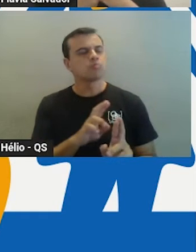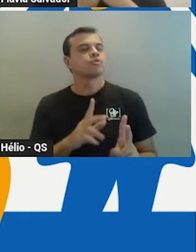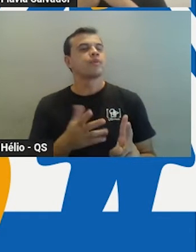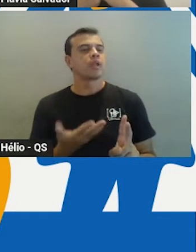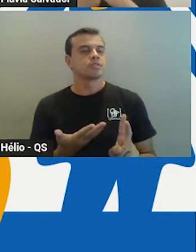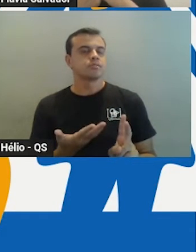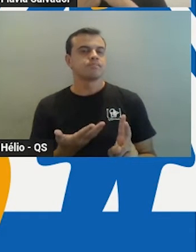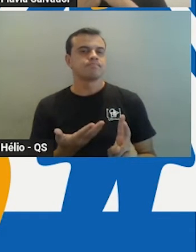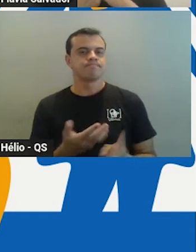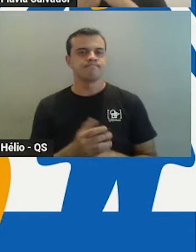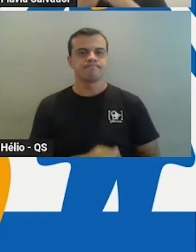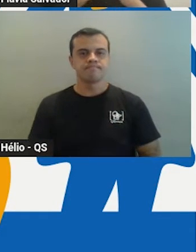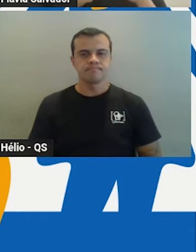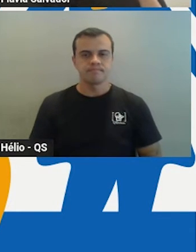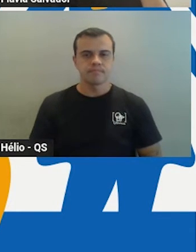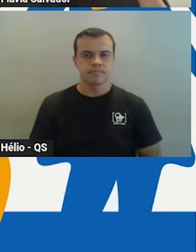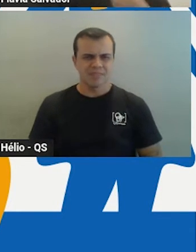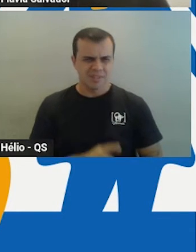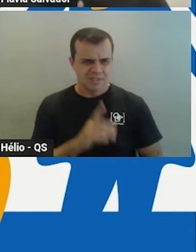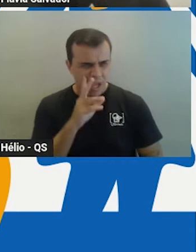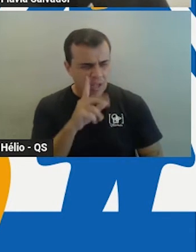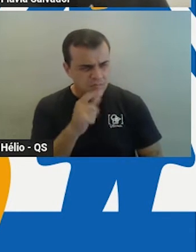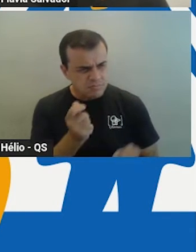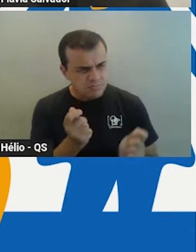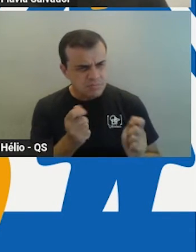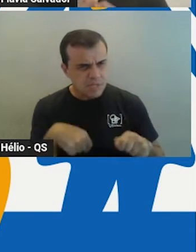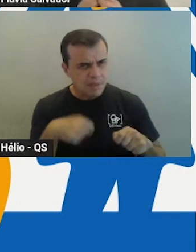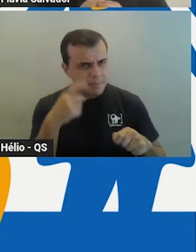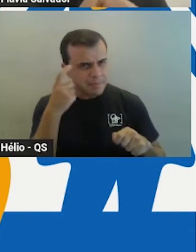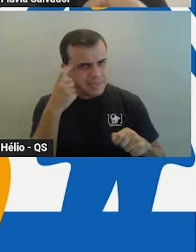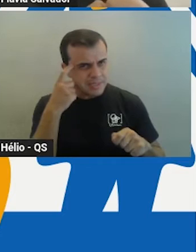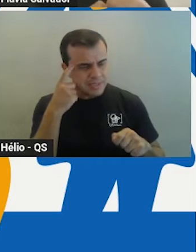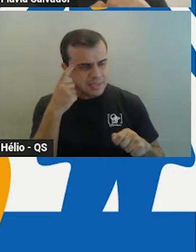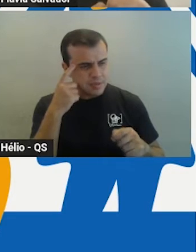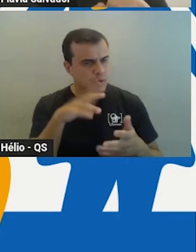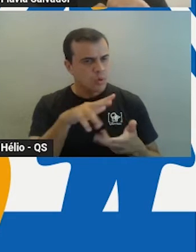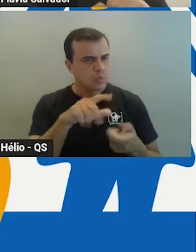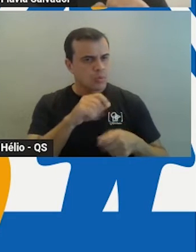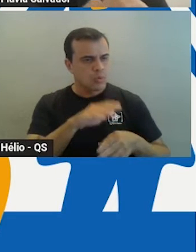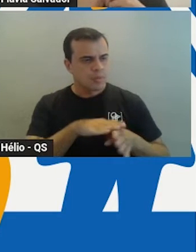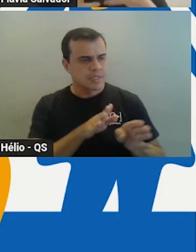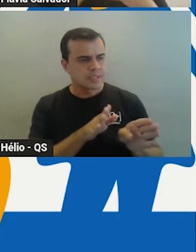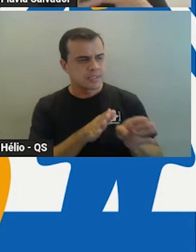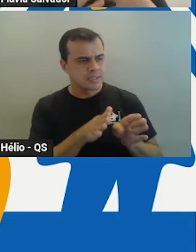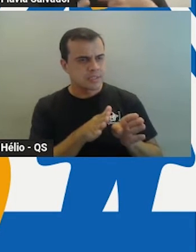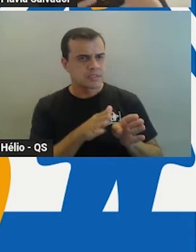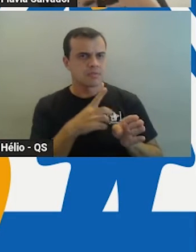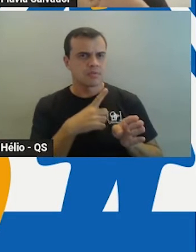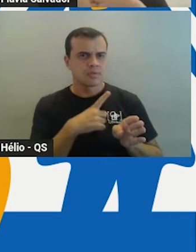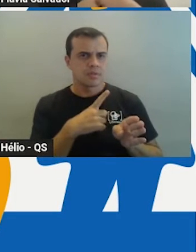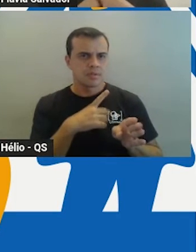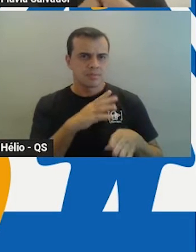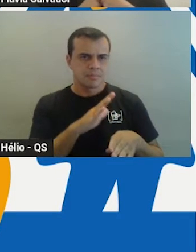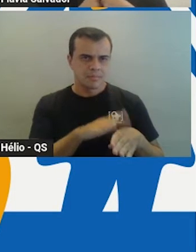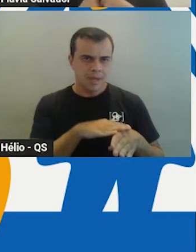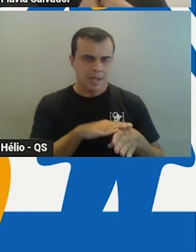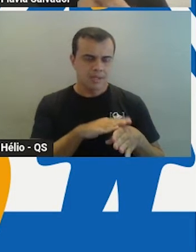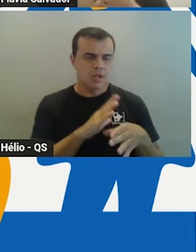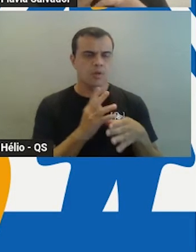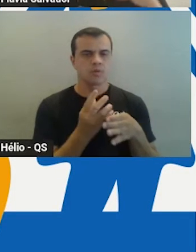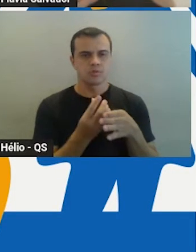forma? Será que é possível pensar um mundo mais acessível e mais